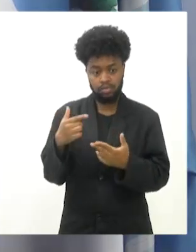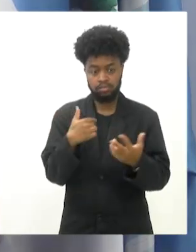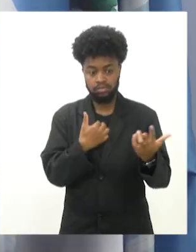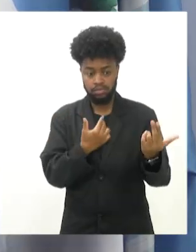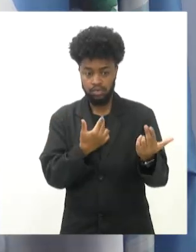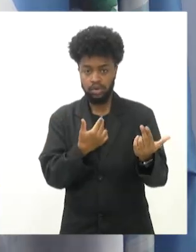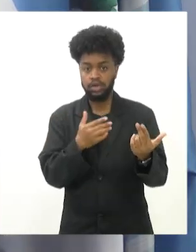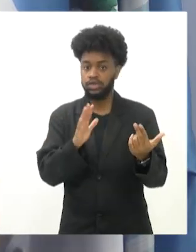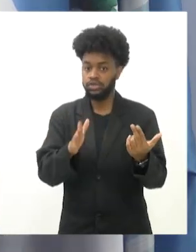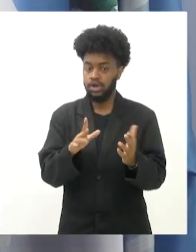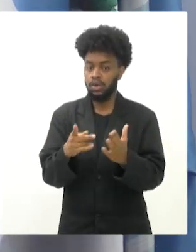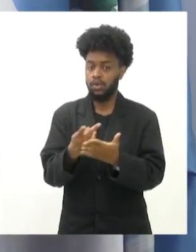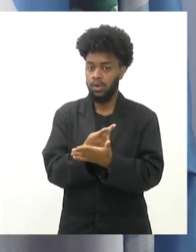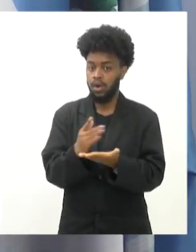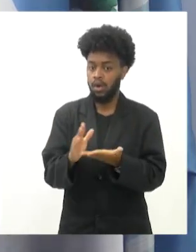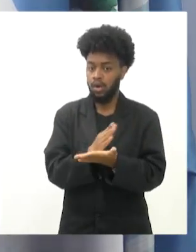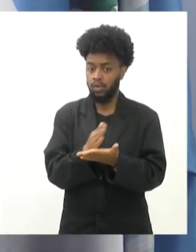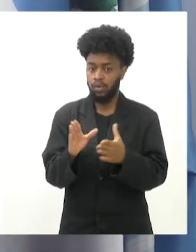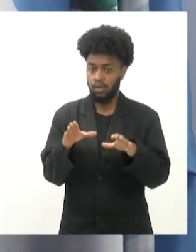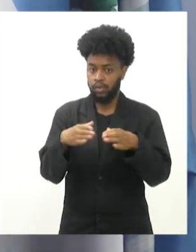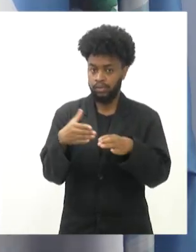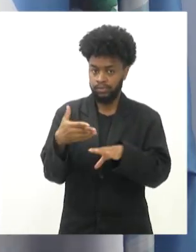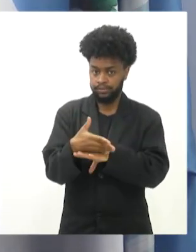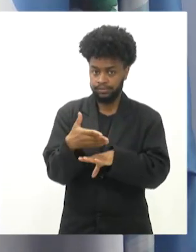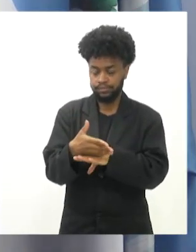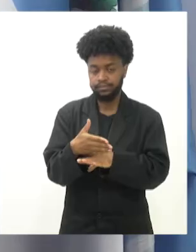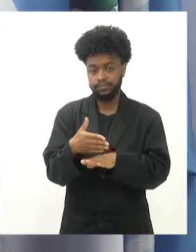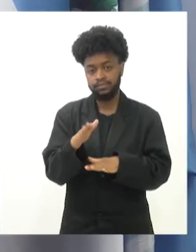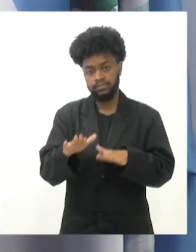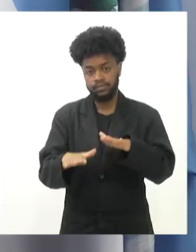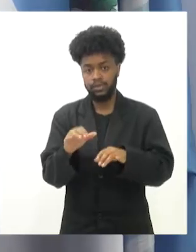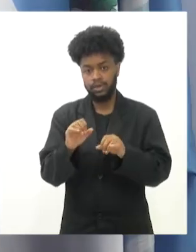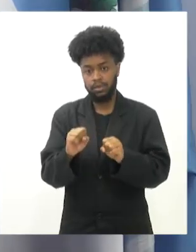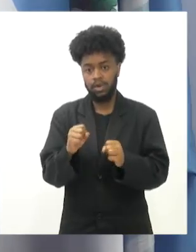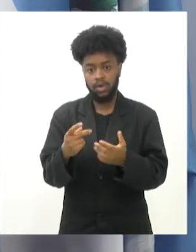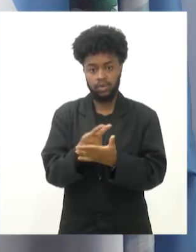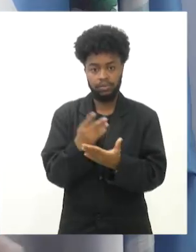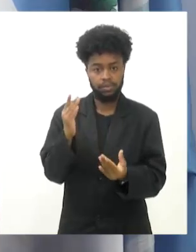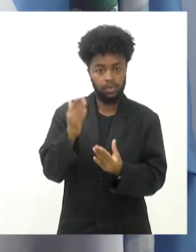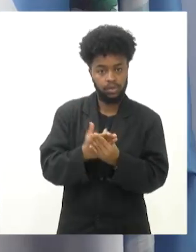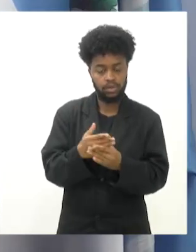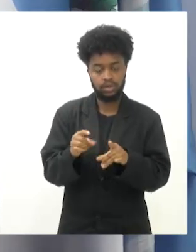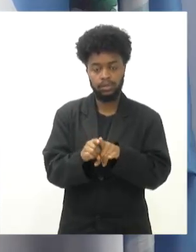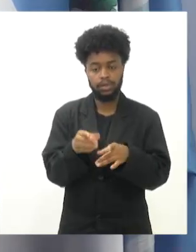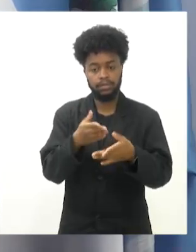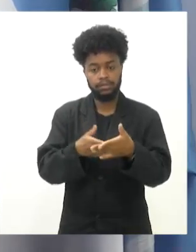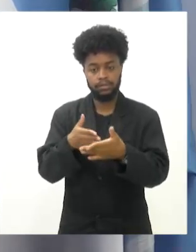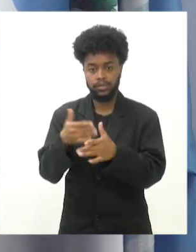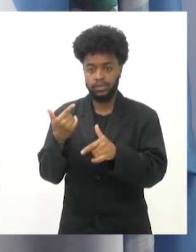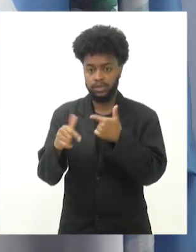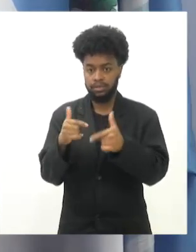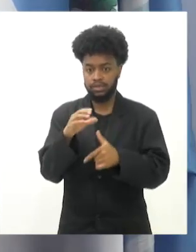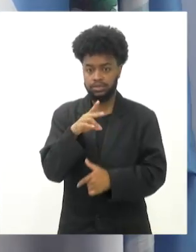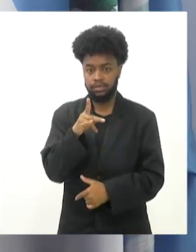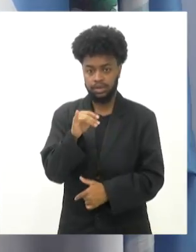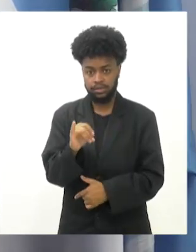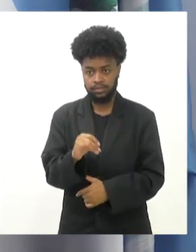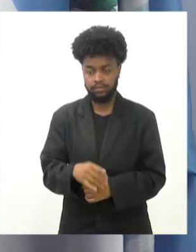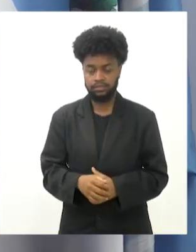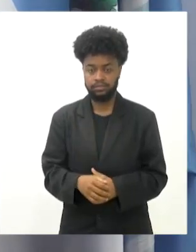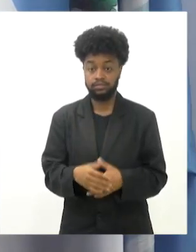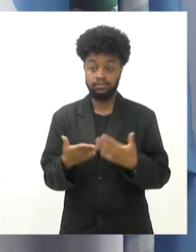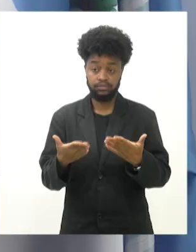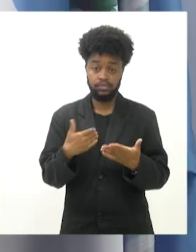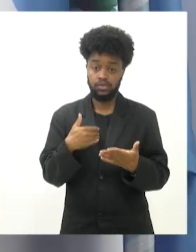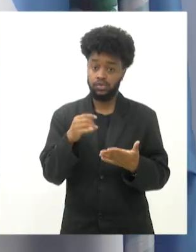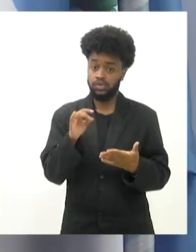fomos vítimas em algumas comissões que tivemos de eventuais judicializações, acabou travando o trabalho da CPI. De modo a ter